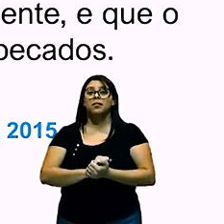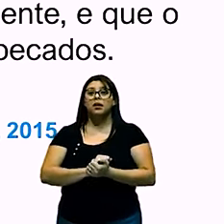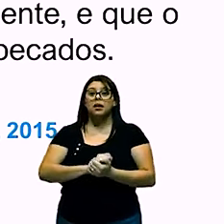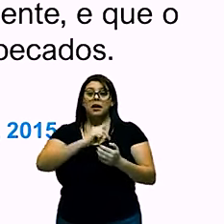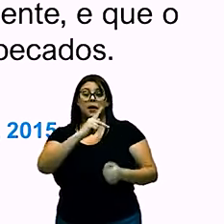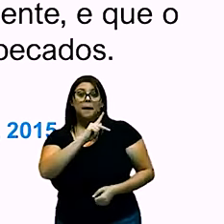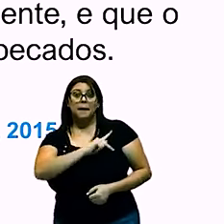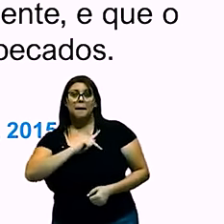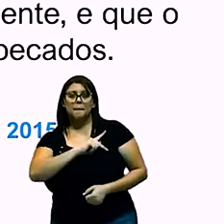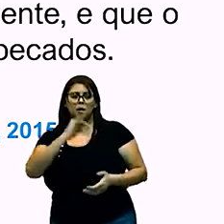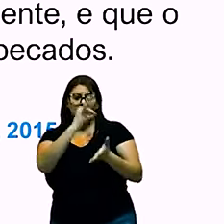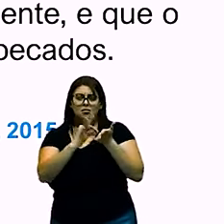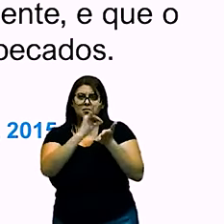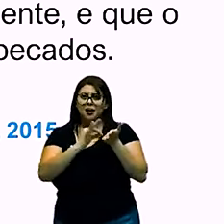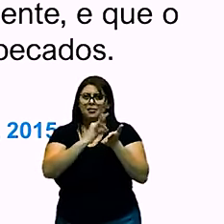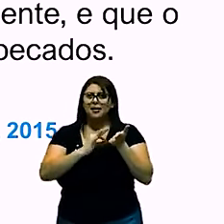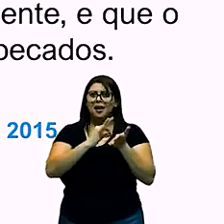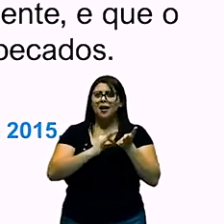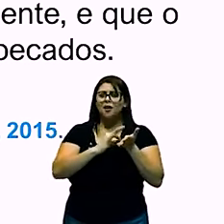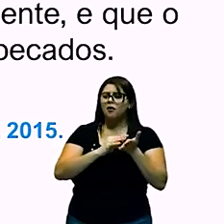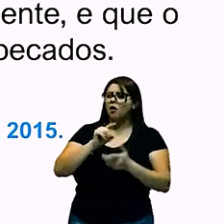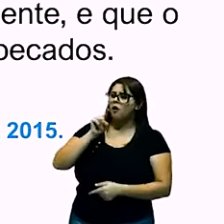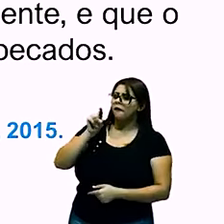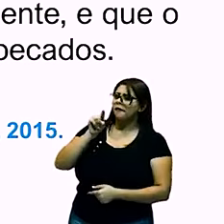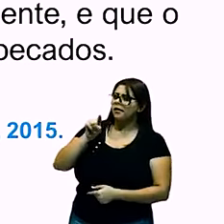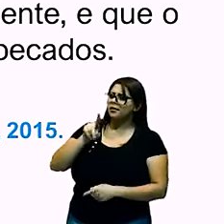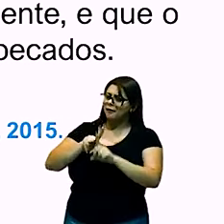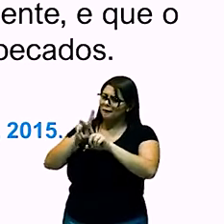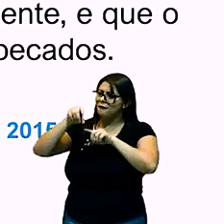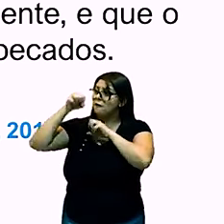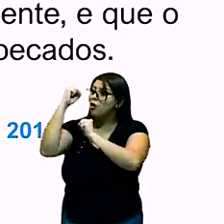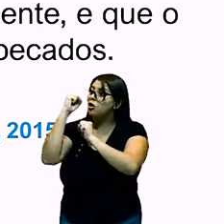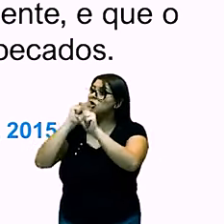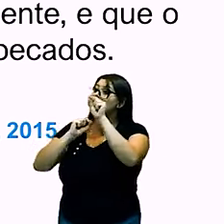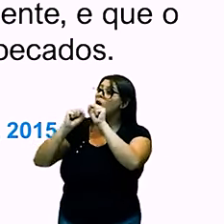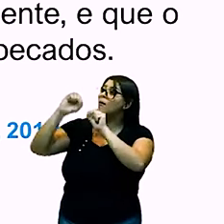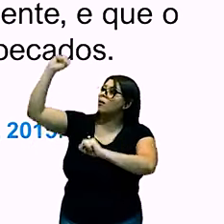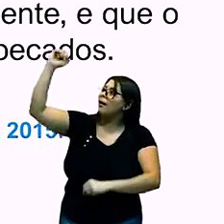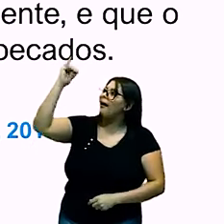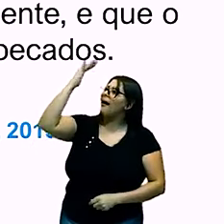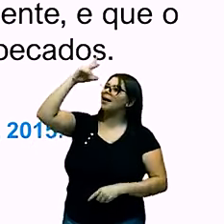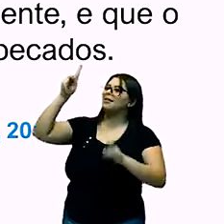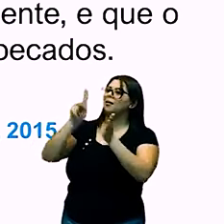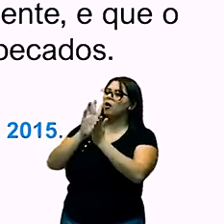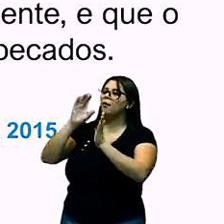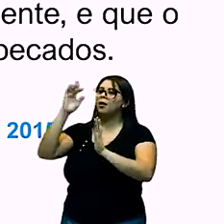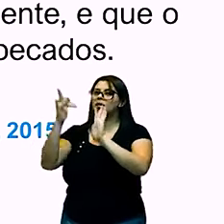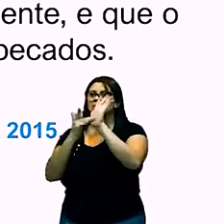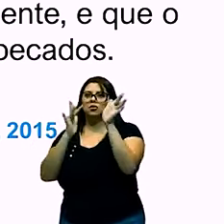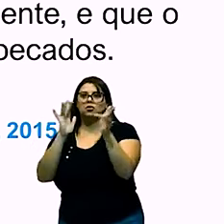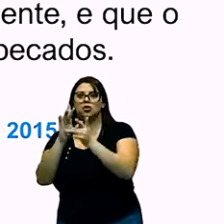Timóteo, fortifica-te na graça que há em Cristo Jesus. Nós precisamos